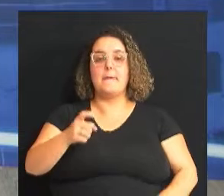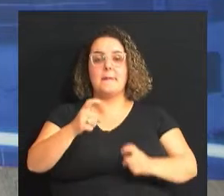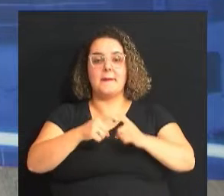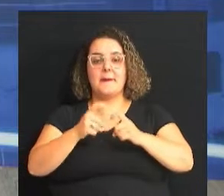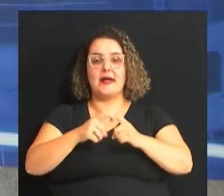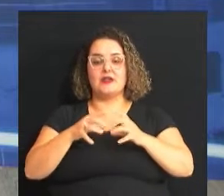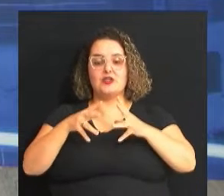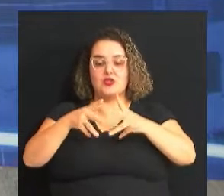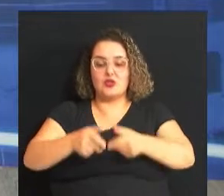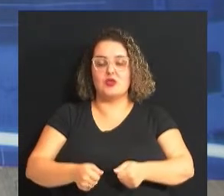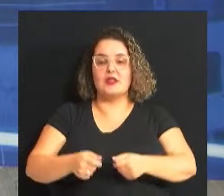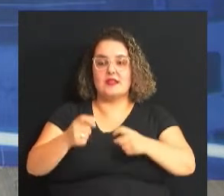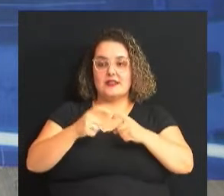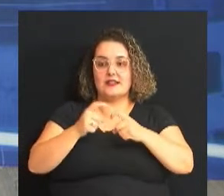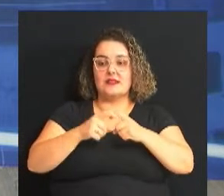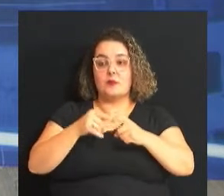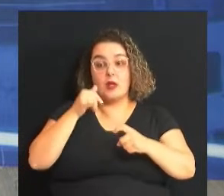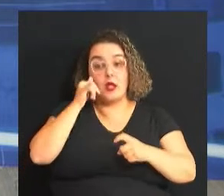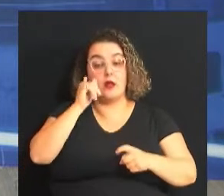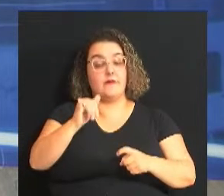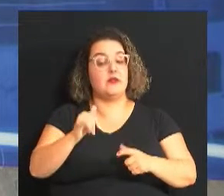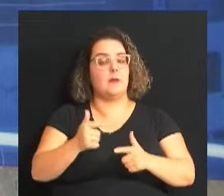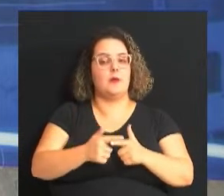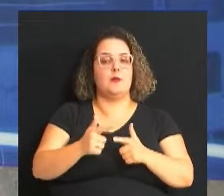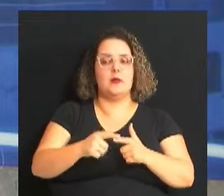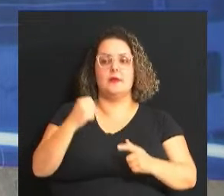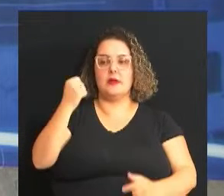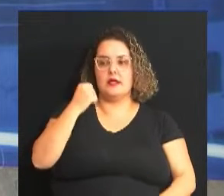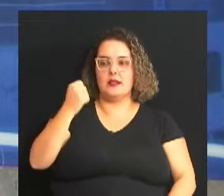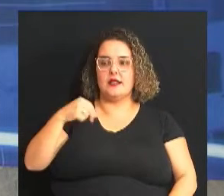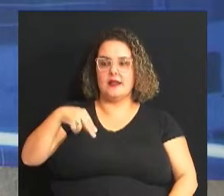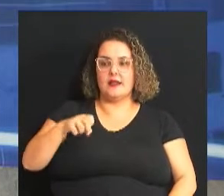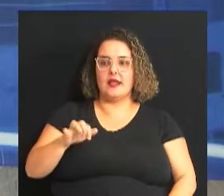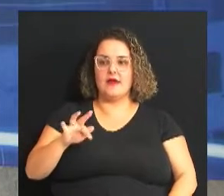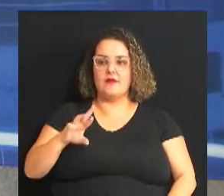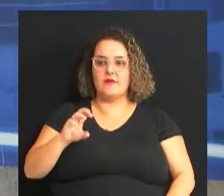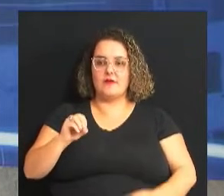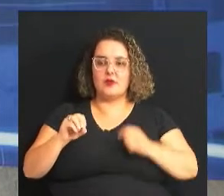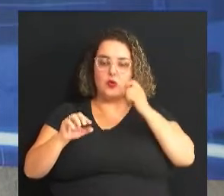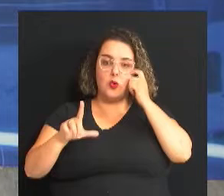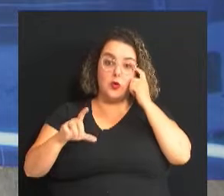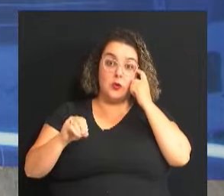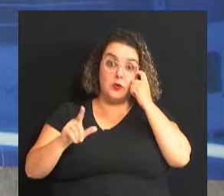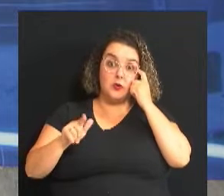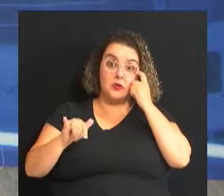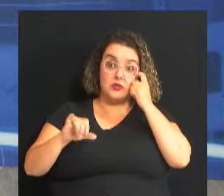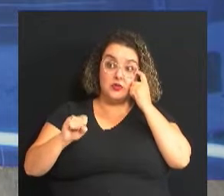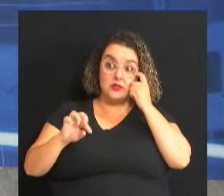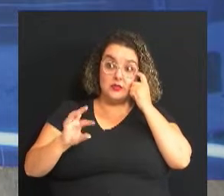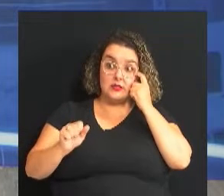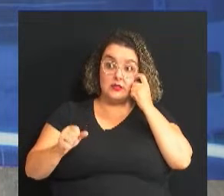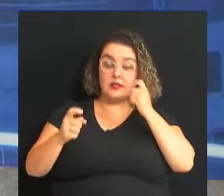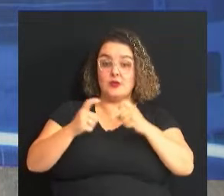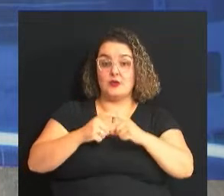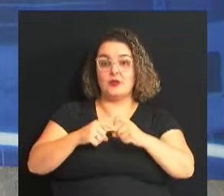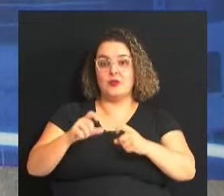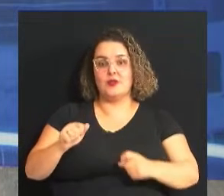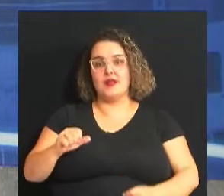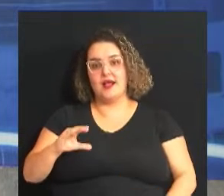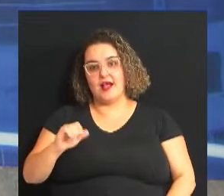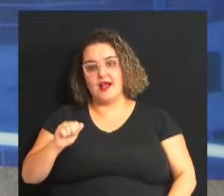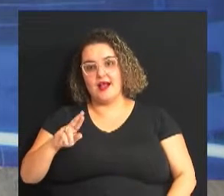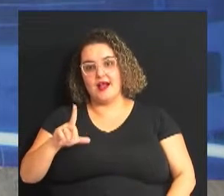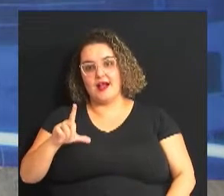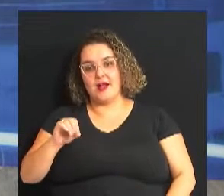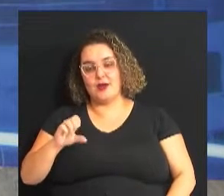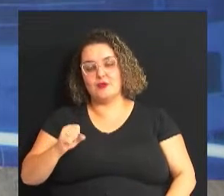em medicina preventiva e nefrologista. Dr. Carlos, muito obrigada por aceitar o nosso convite,